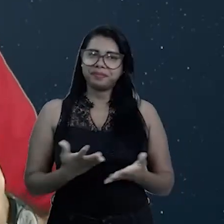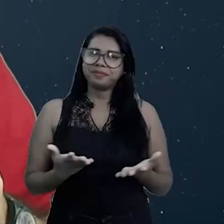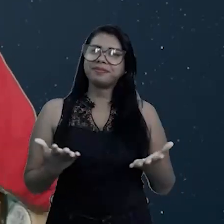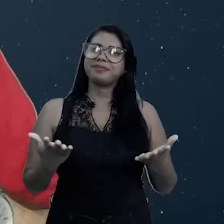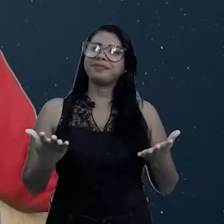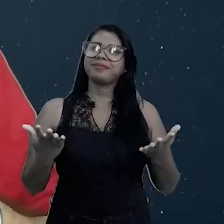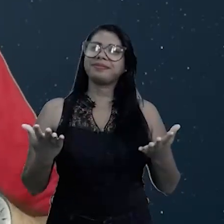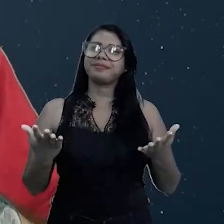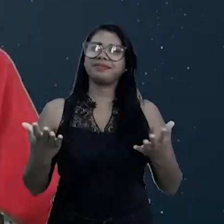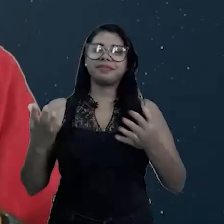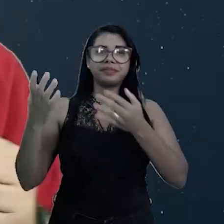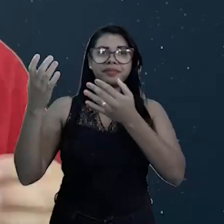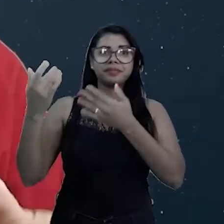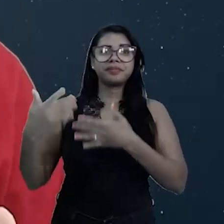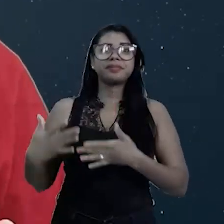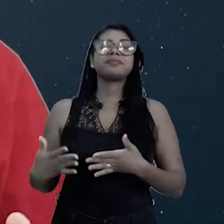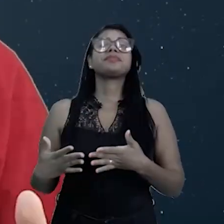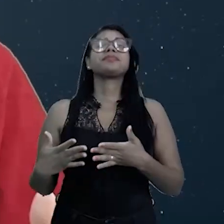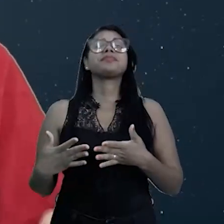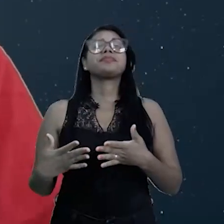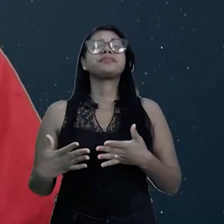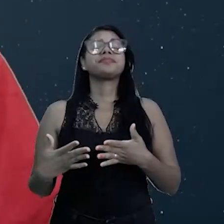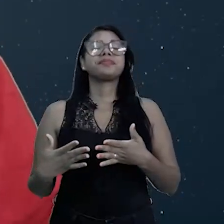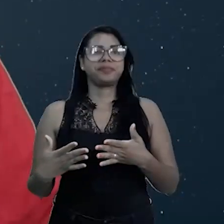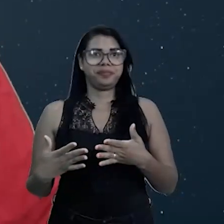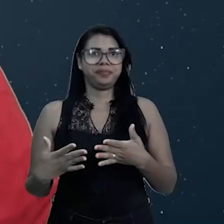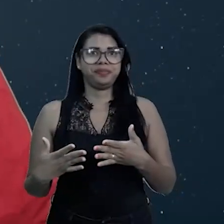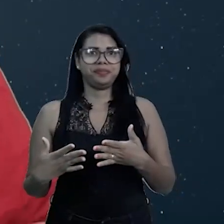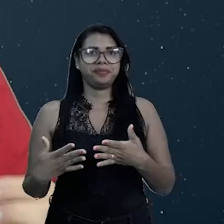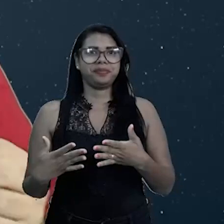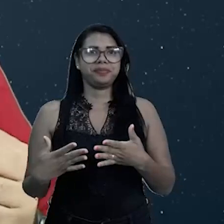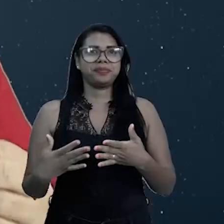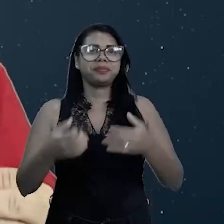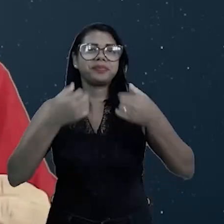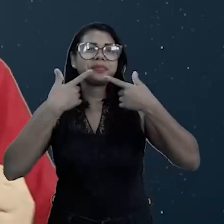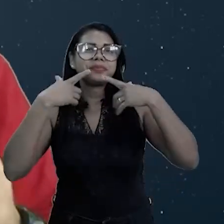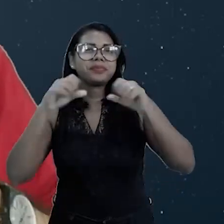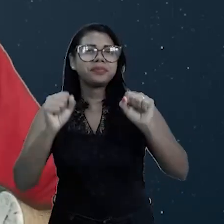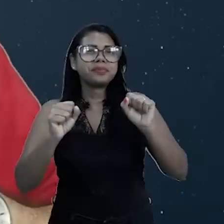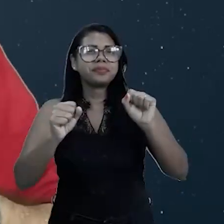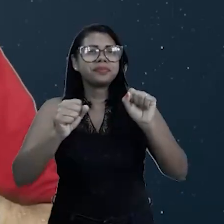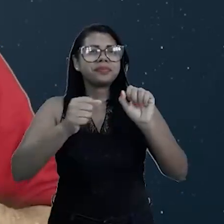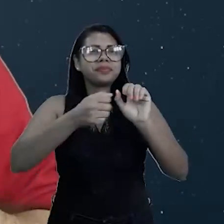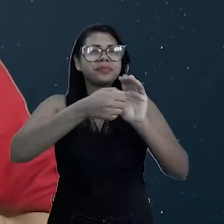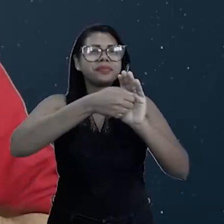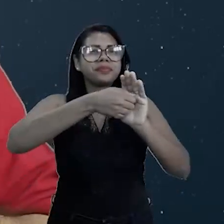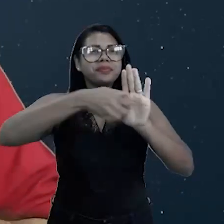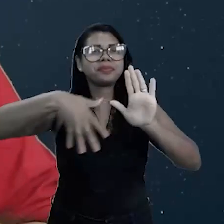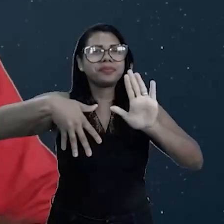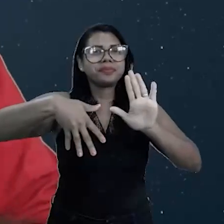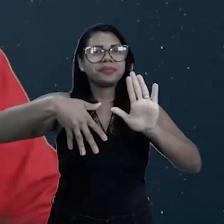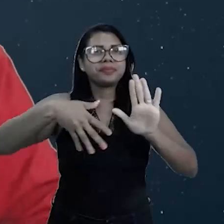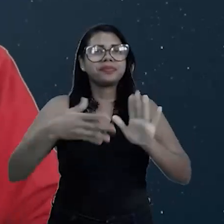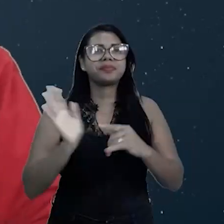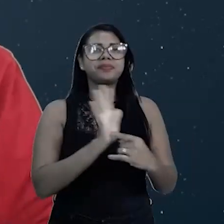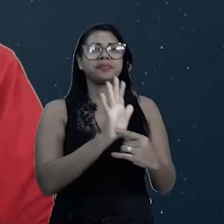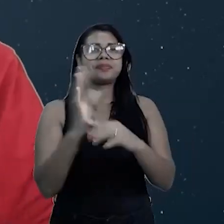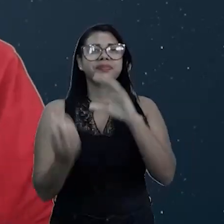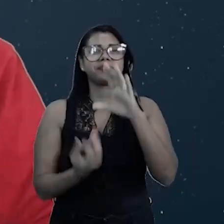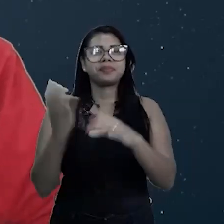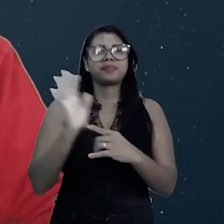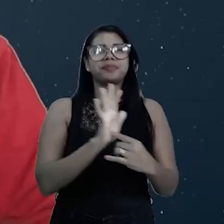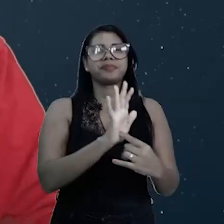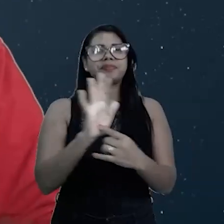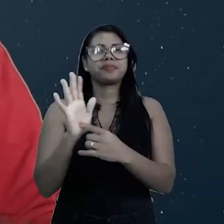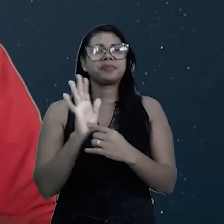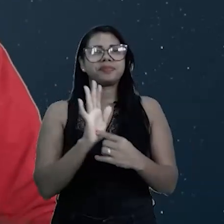vamos falar das figuras de linguagens, um assunto que frequentemente aparece no